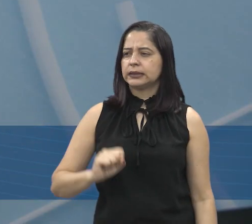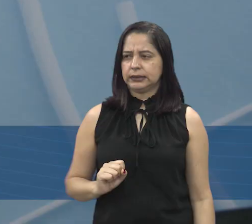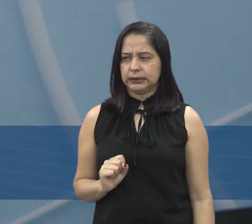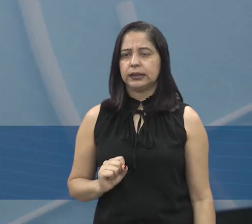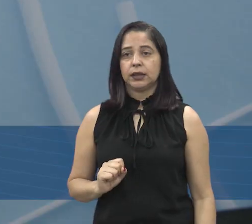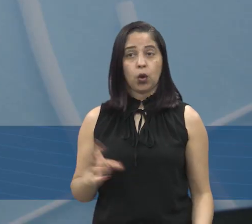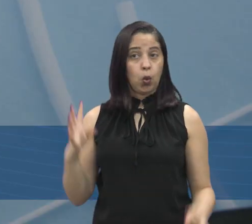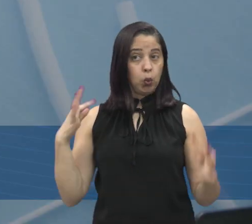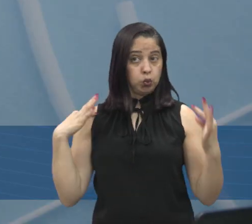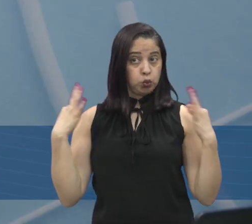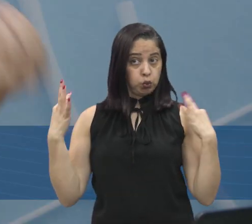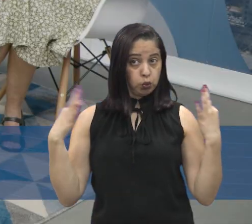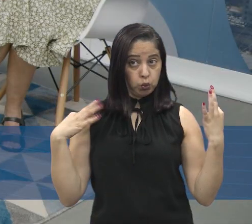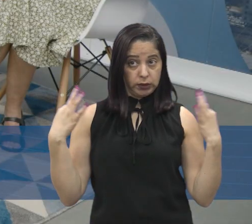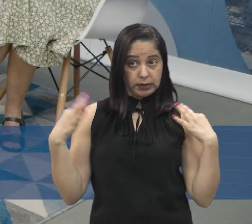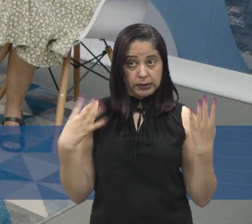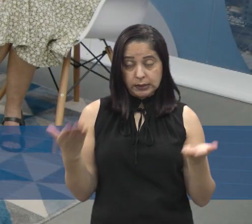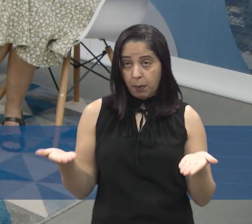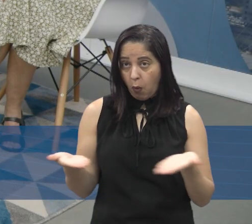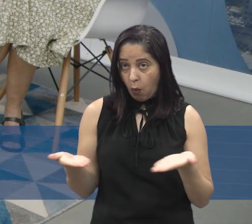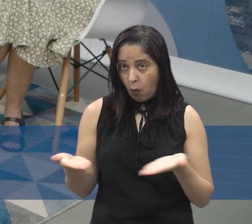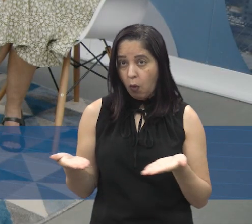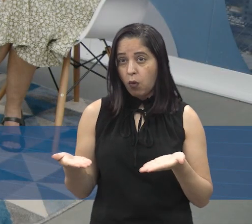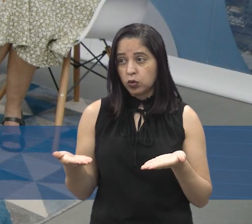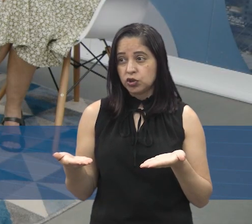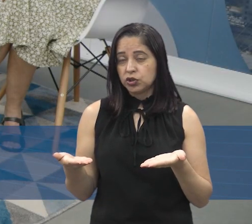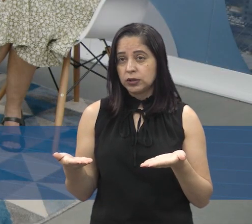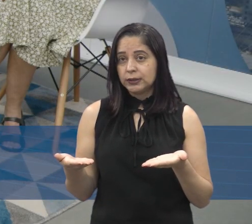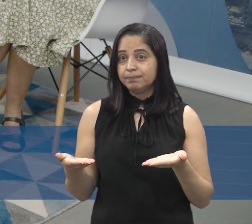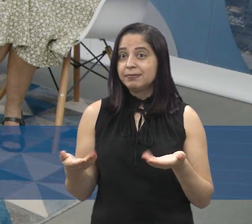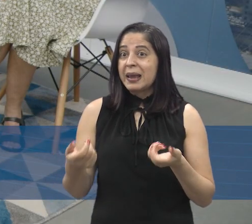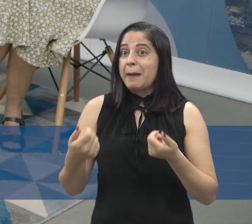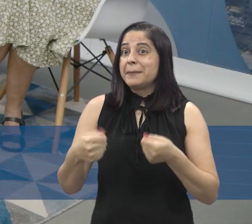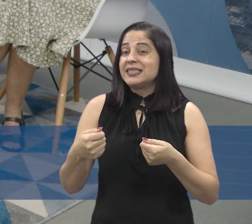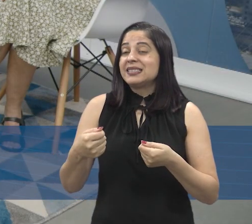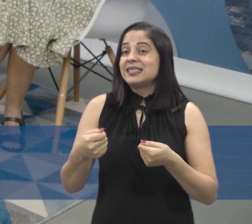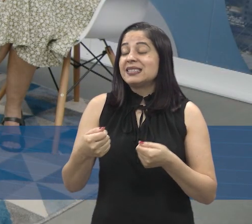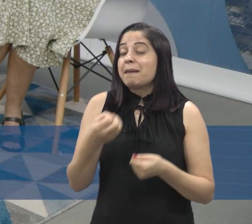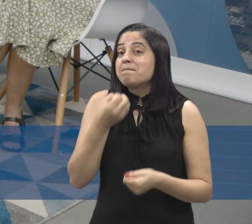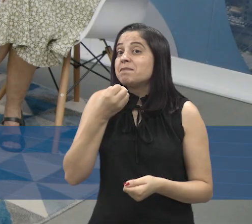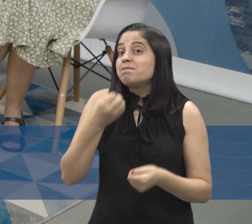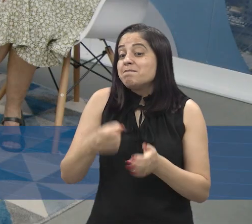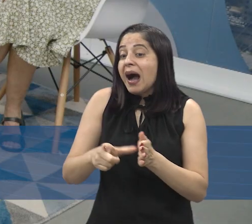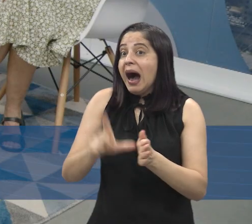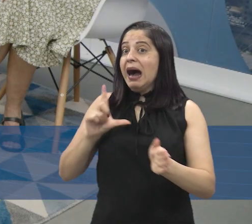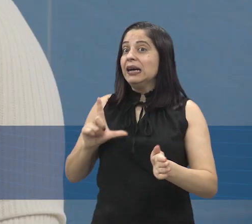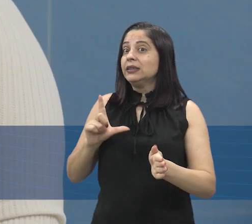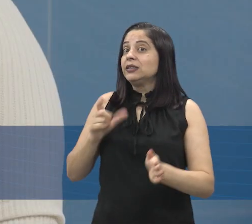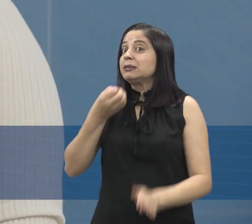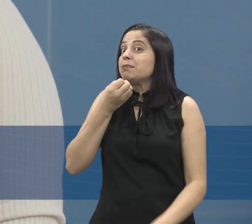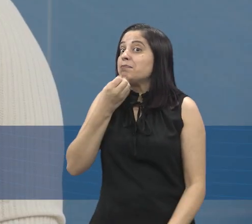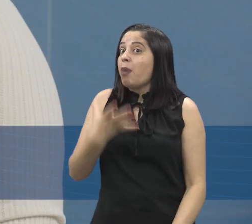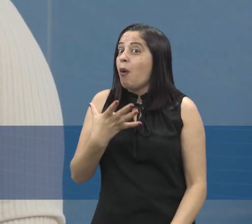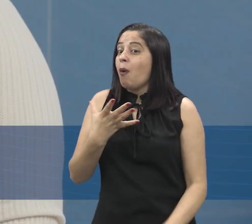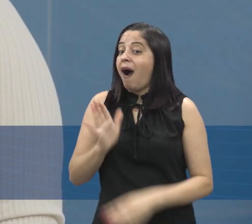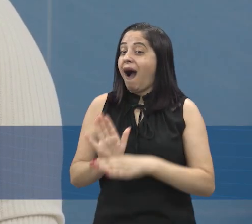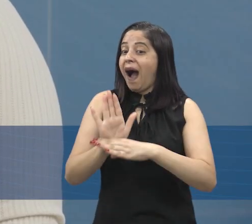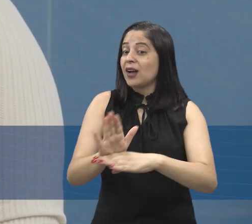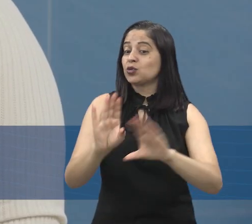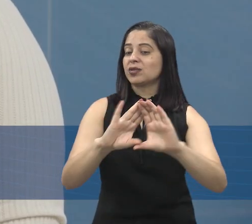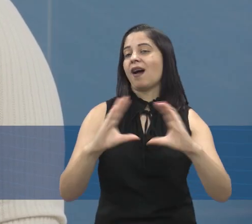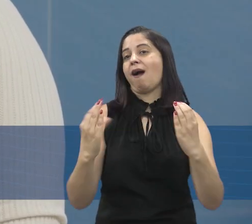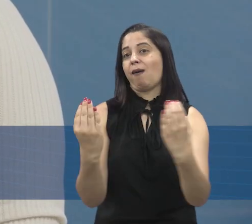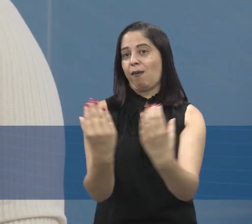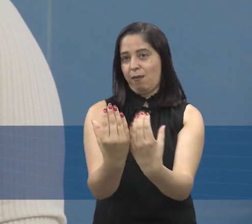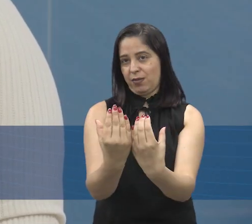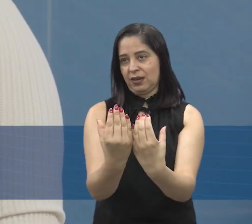pensar também, né, na sustentabilidade, no meio ambiente. Hoje nós dizemos, né,